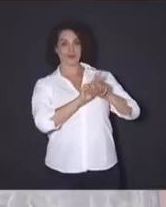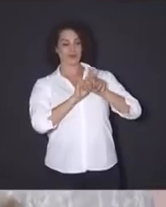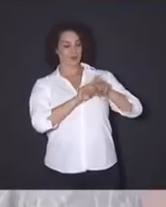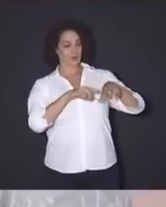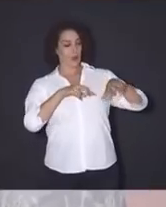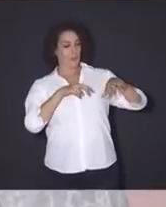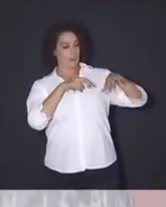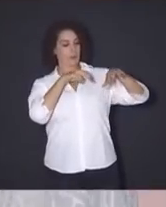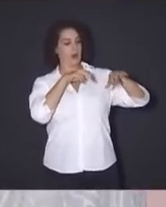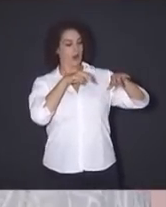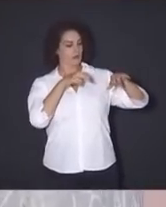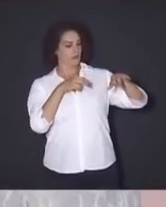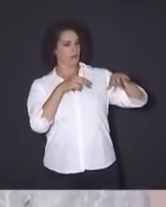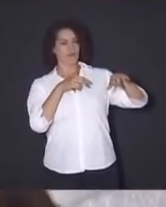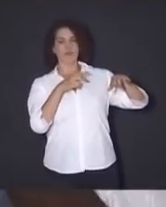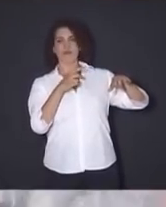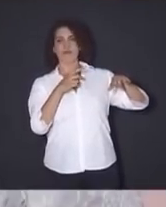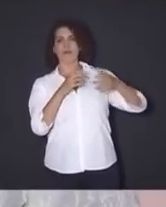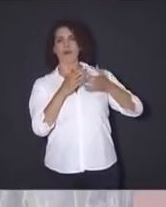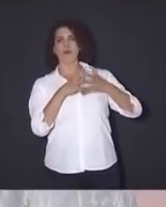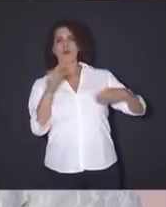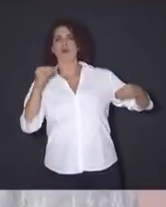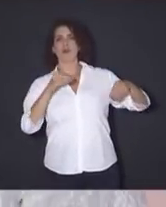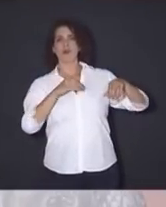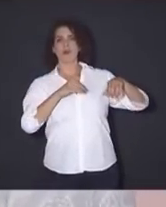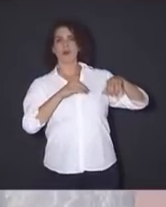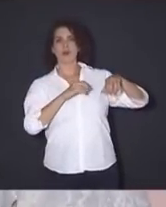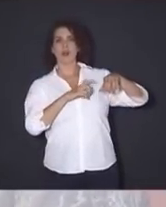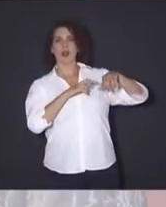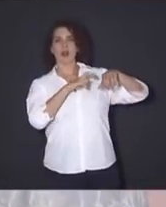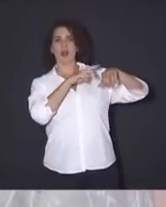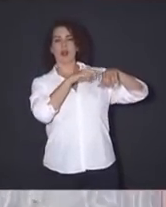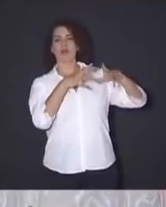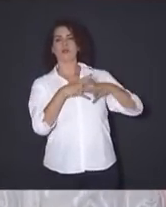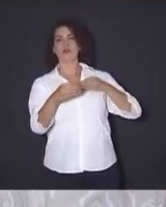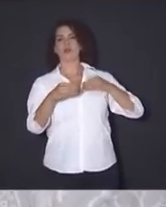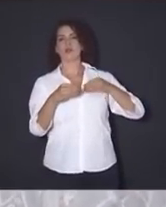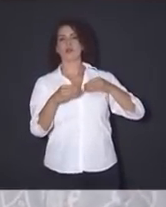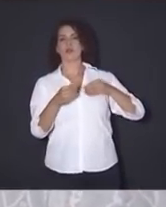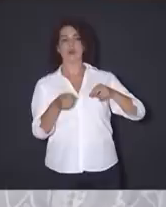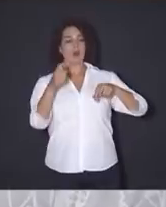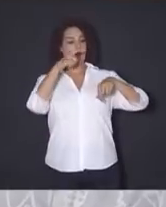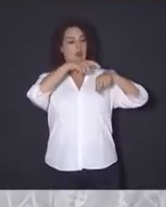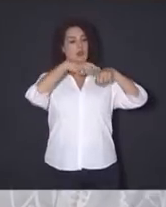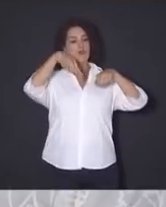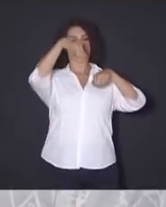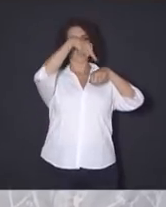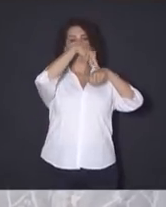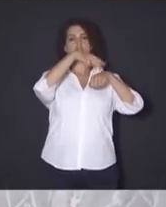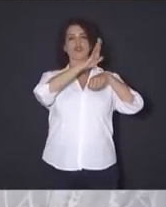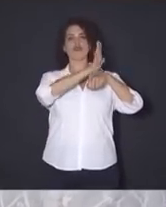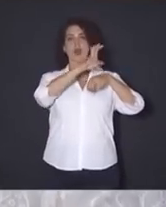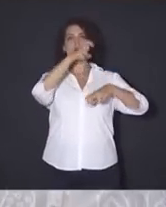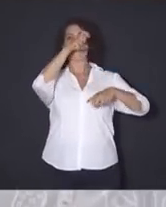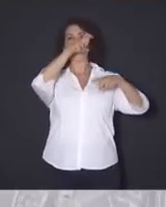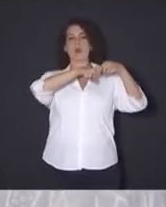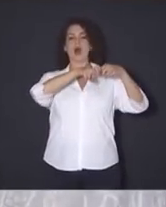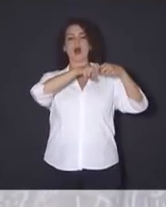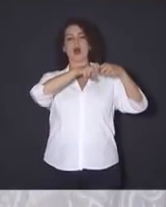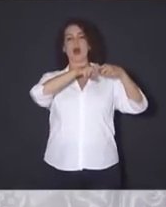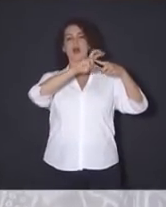que termina acontecendo ele tomou um lugarzinho senta e fica esperando agora a vez do filho ou da filha